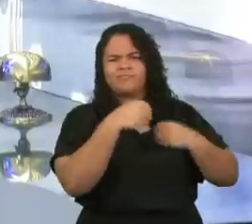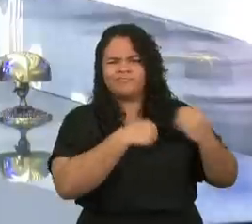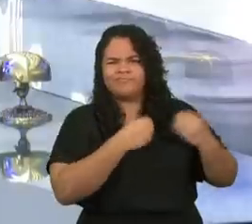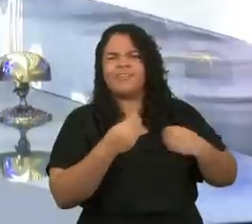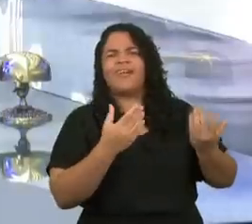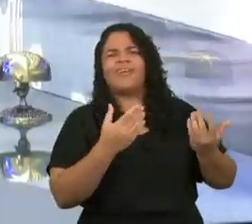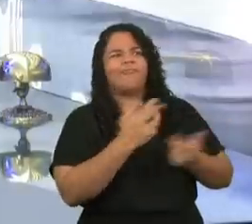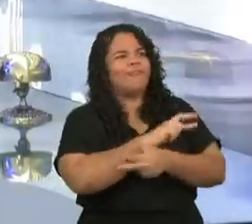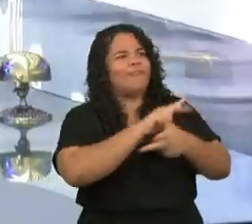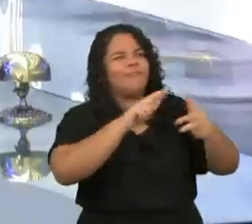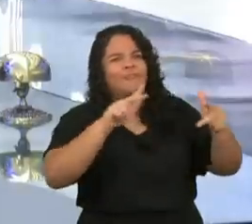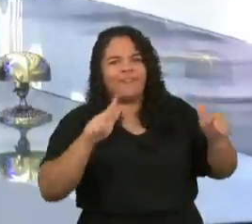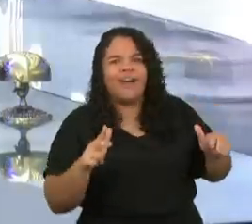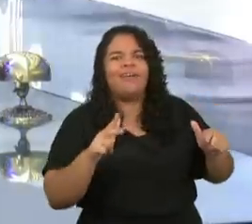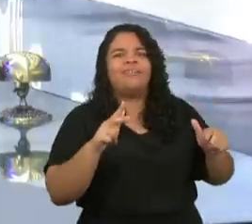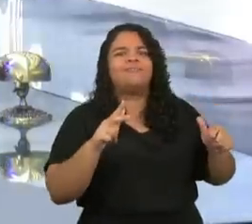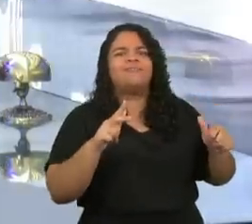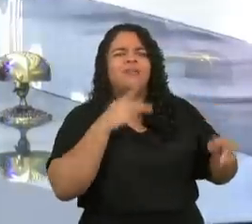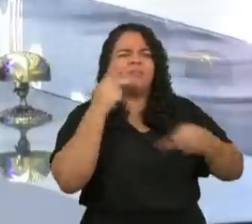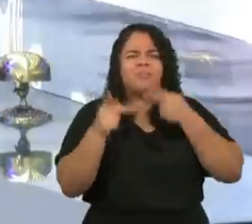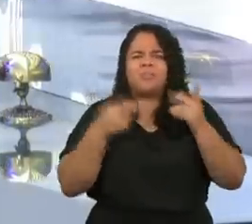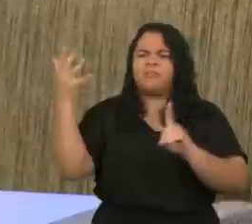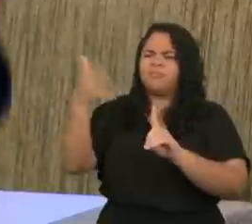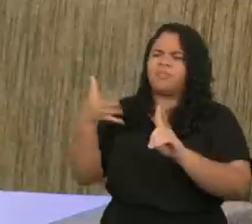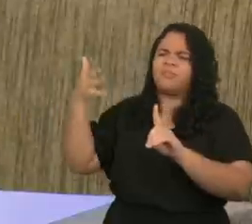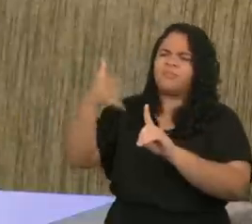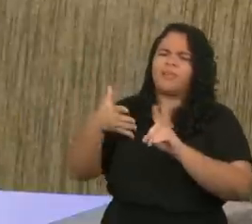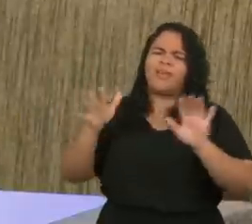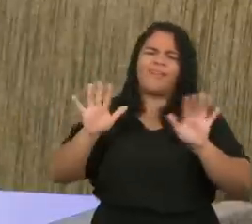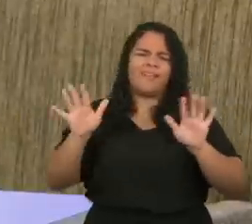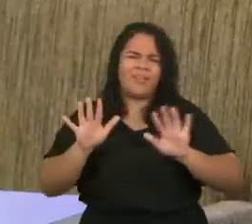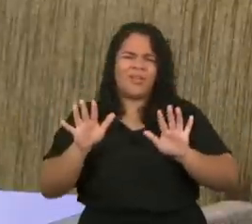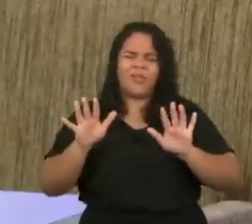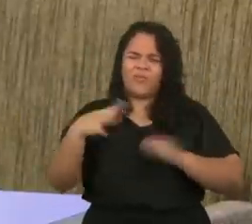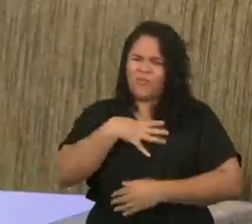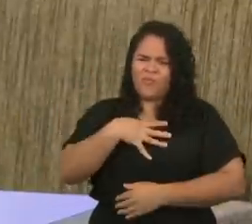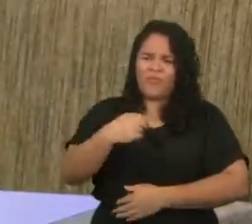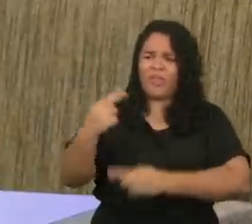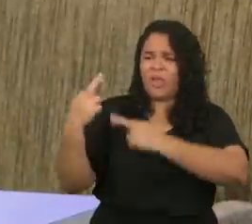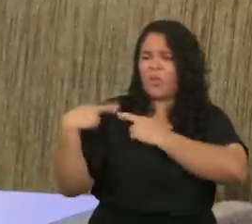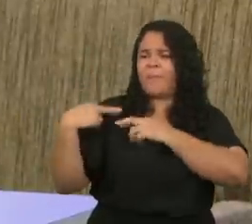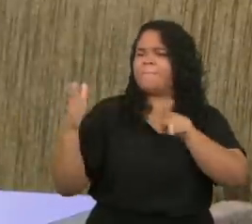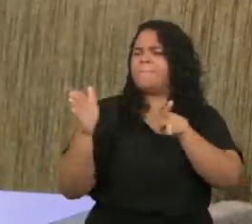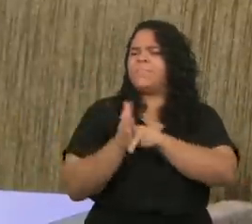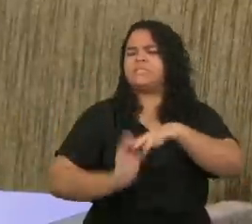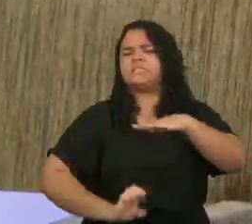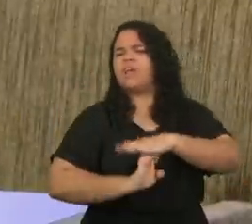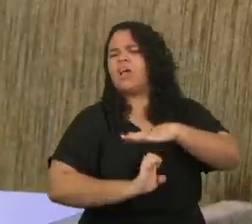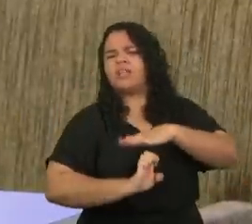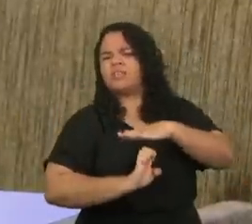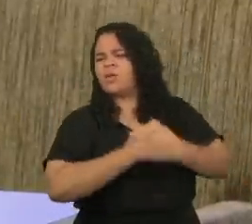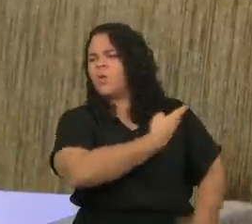aí que dizem que criar os filhos é um dever do Estado mas nós sabemos que a luz da palavra